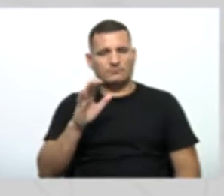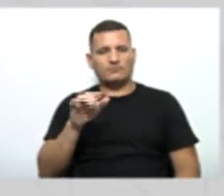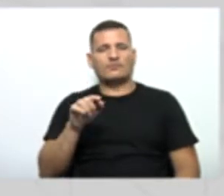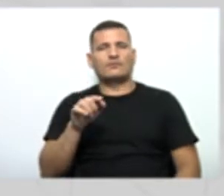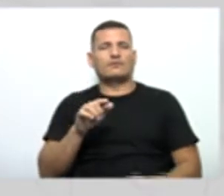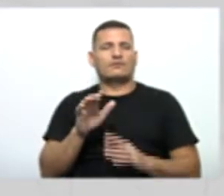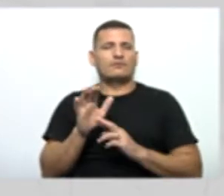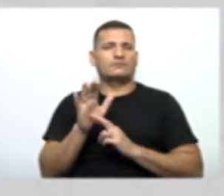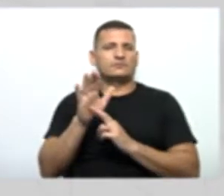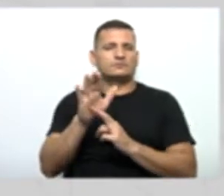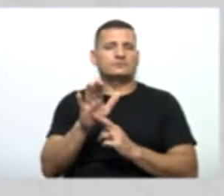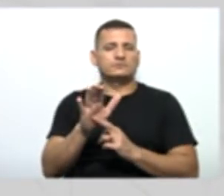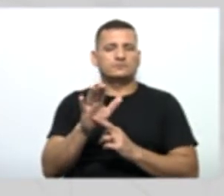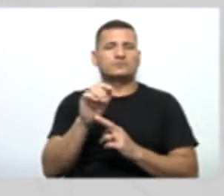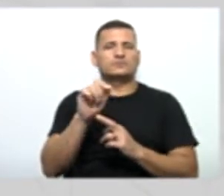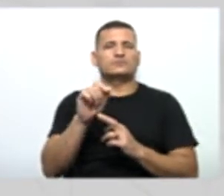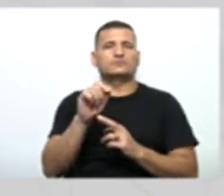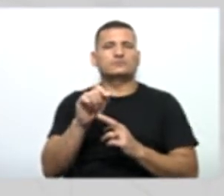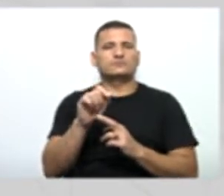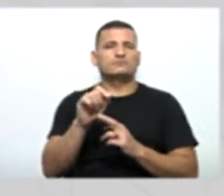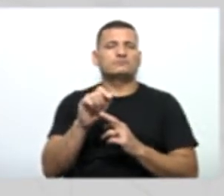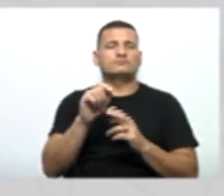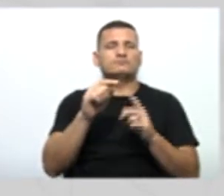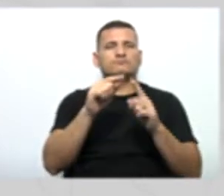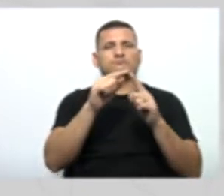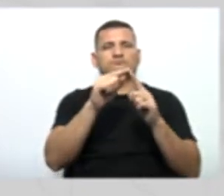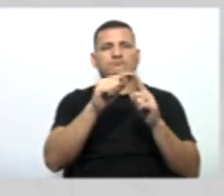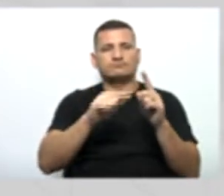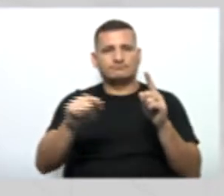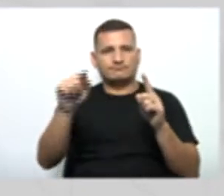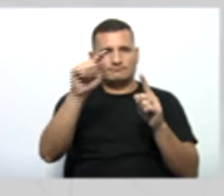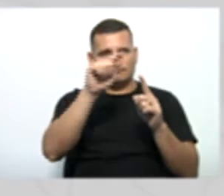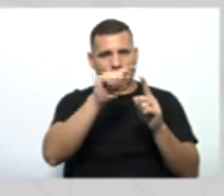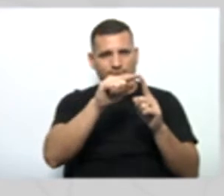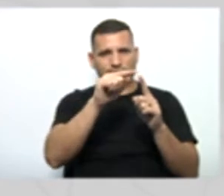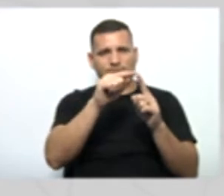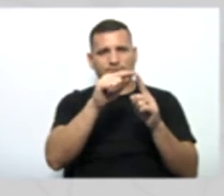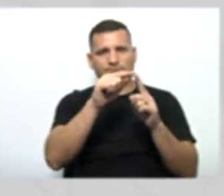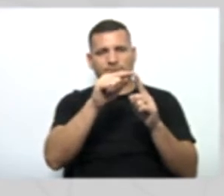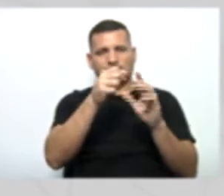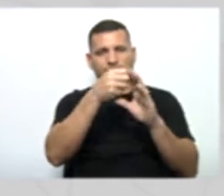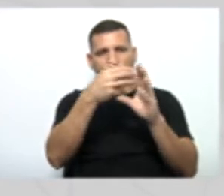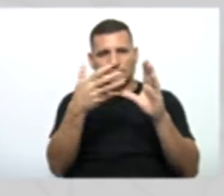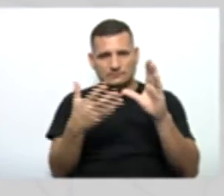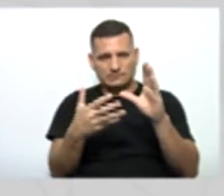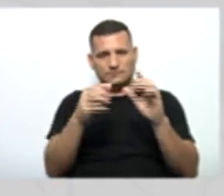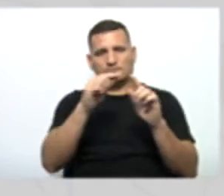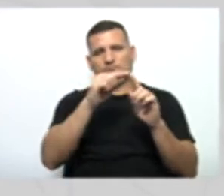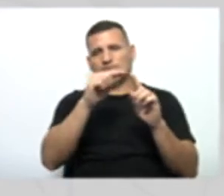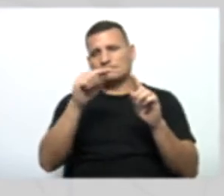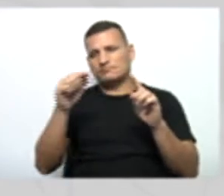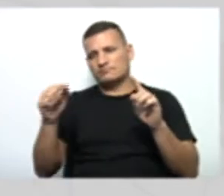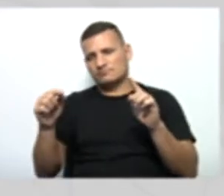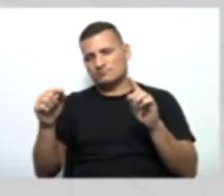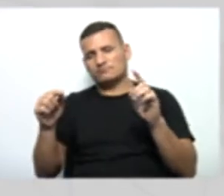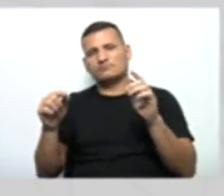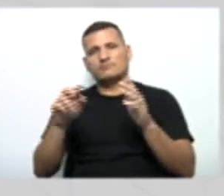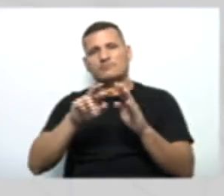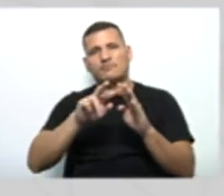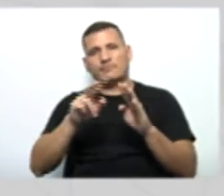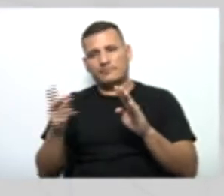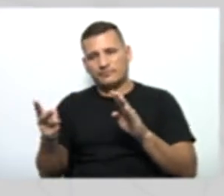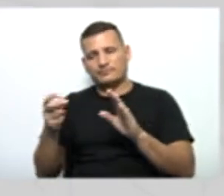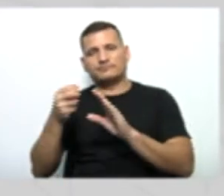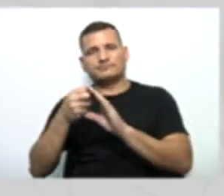que herda a característica de outro caso de uso ou ator. Então, assim, ó, eu sei que vocês